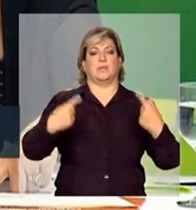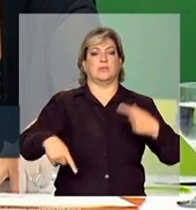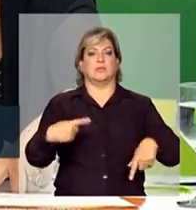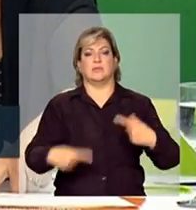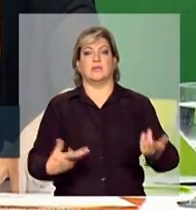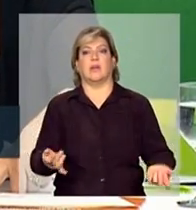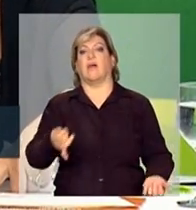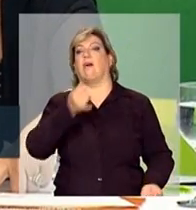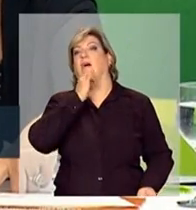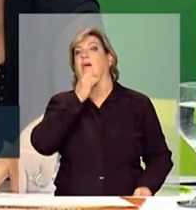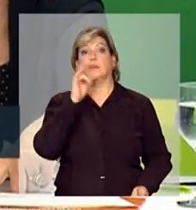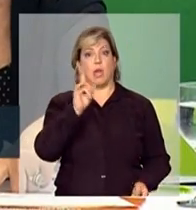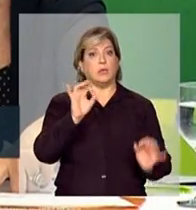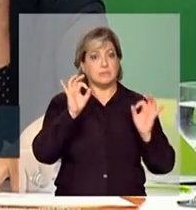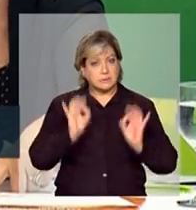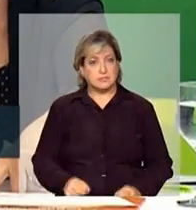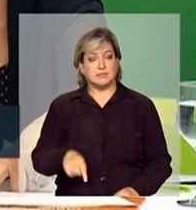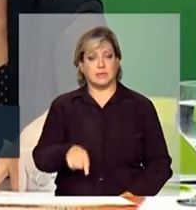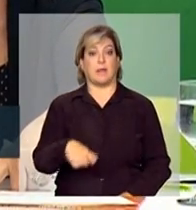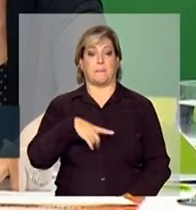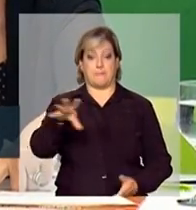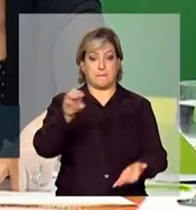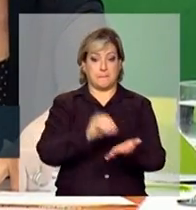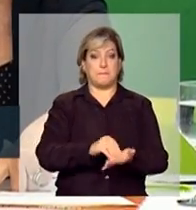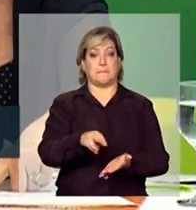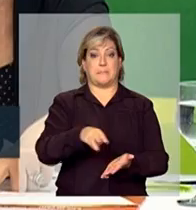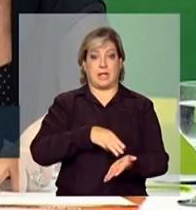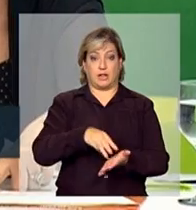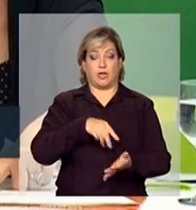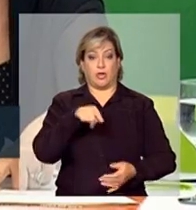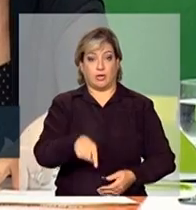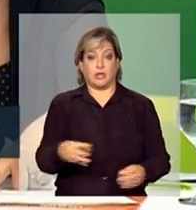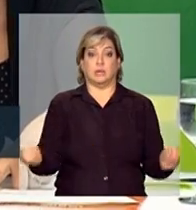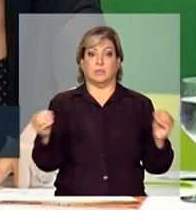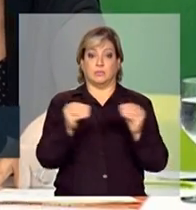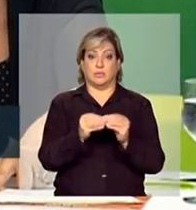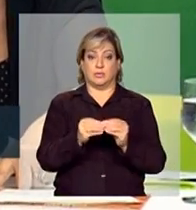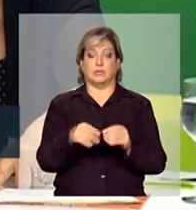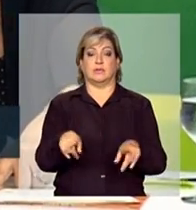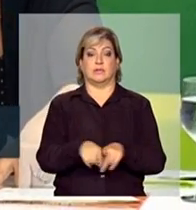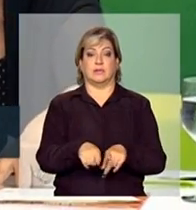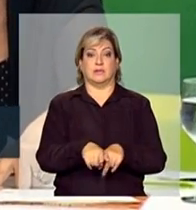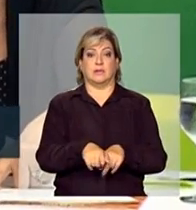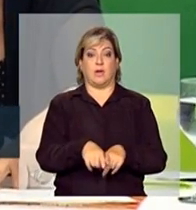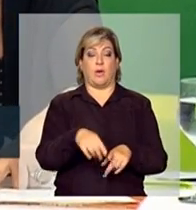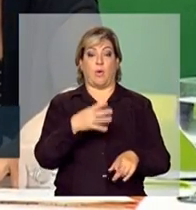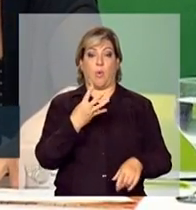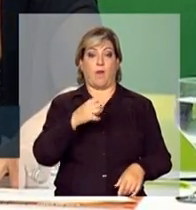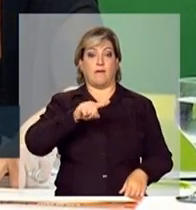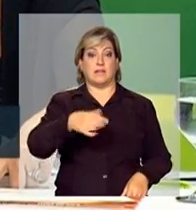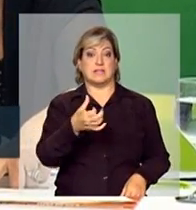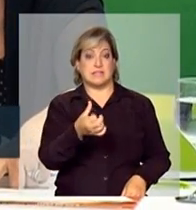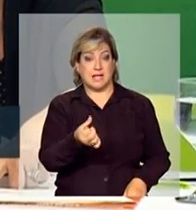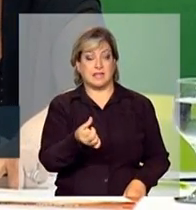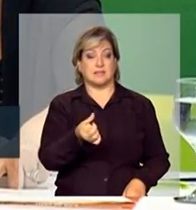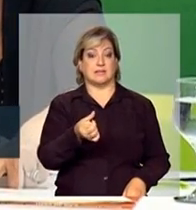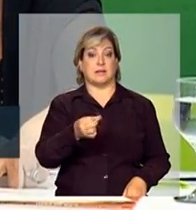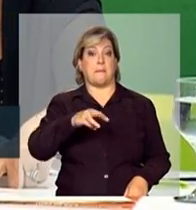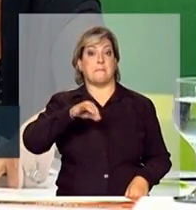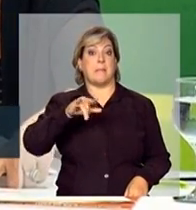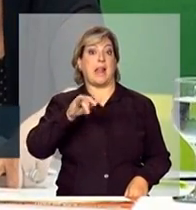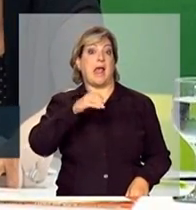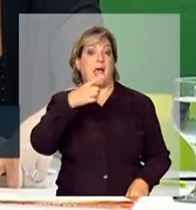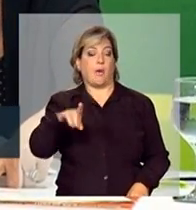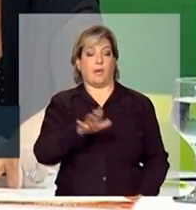hipotética é um dado objetivo nós pegamos a metodologia e incluímos 4,6 milhões de crianças no lugar lugar das